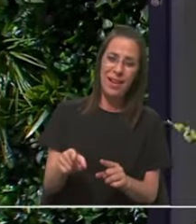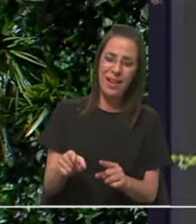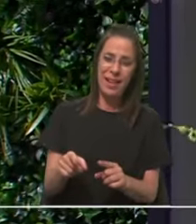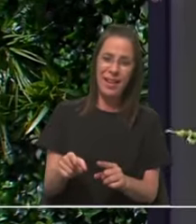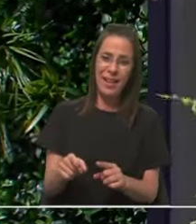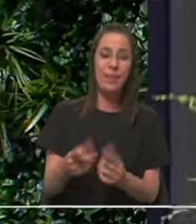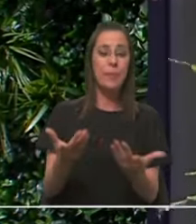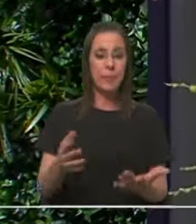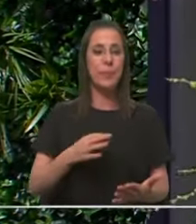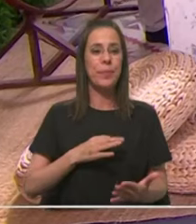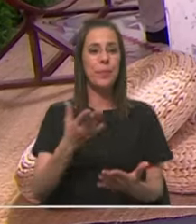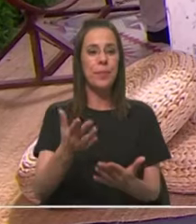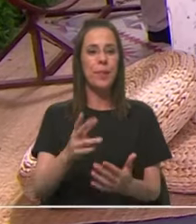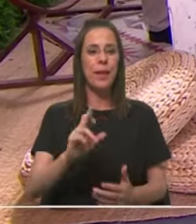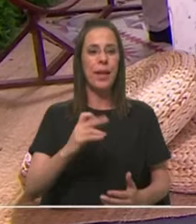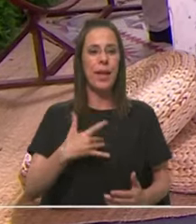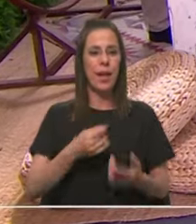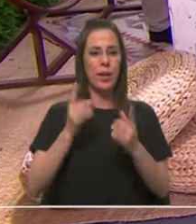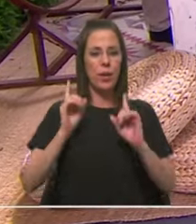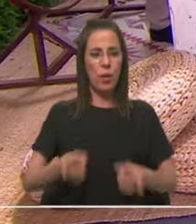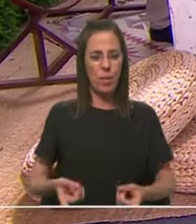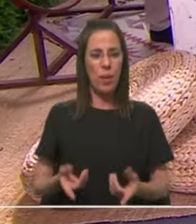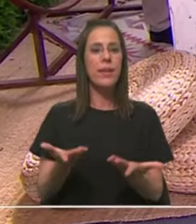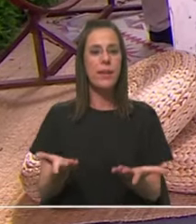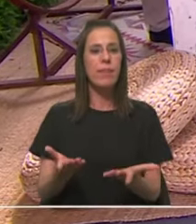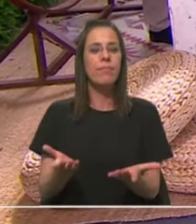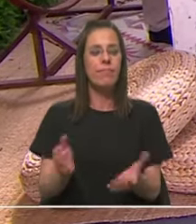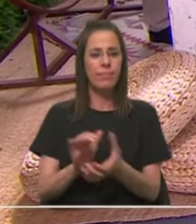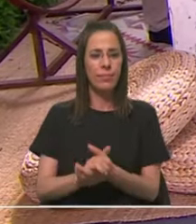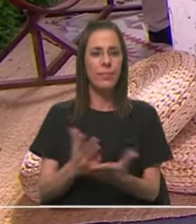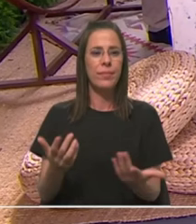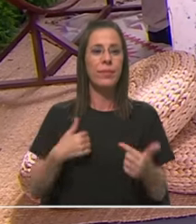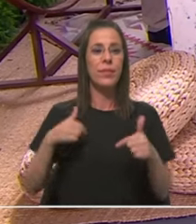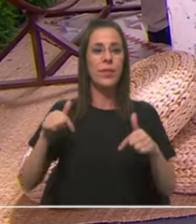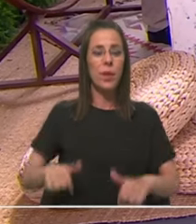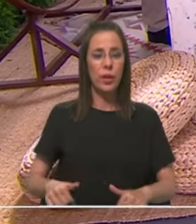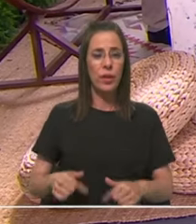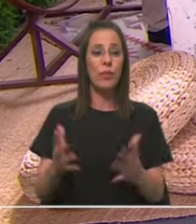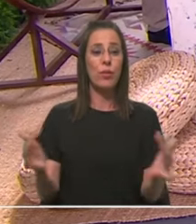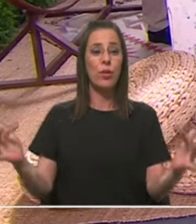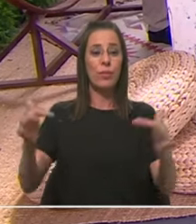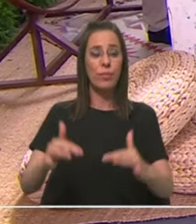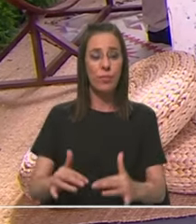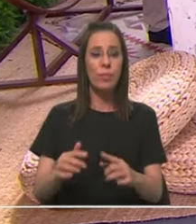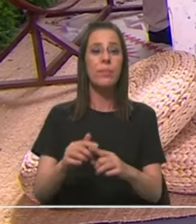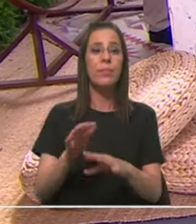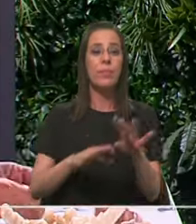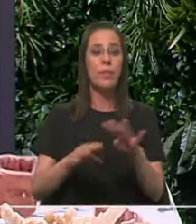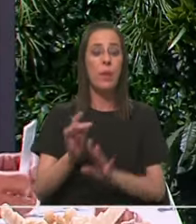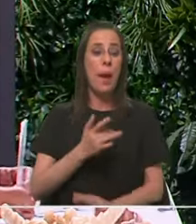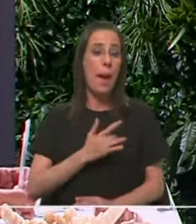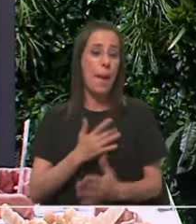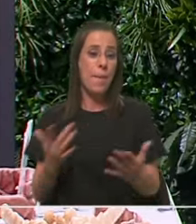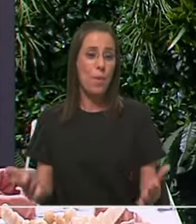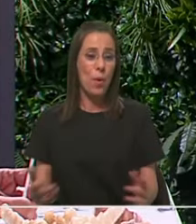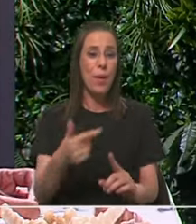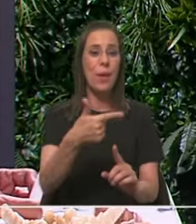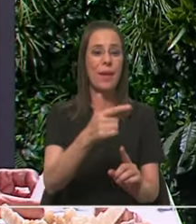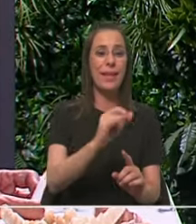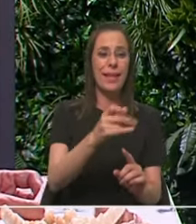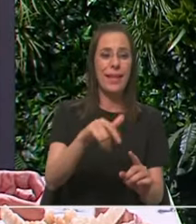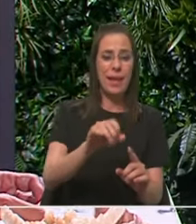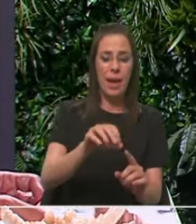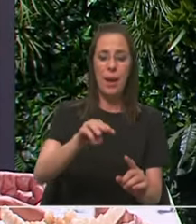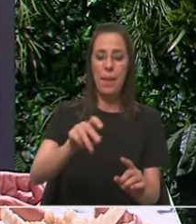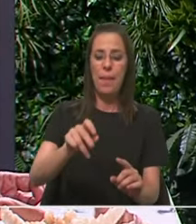O celebrante Ricardo Rodrigues pode iniciar a cerimónia. Estamos hoje aqui reunidos para celebrar o amor entre o Tiago e a